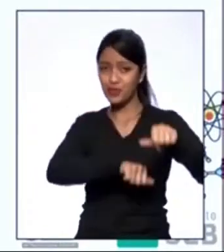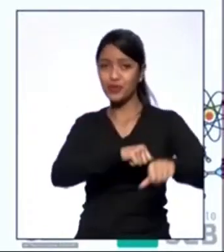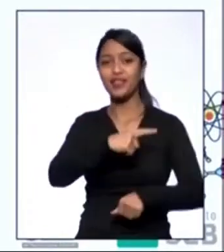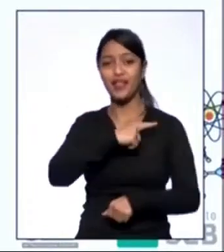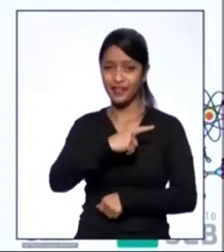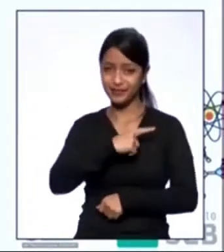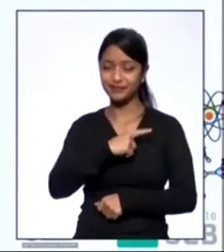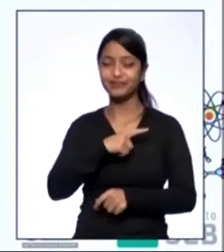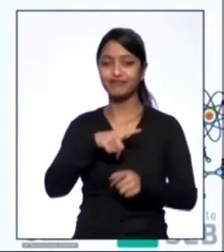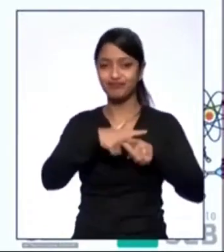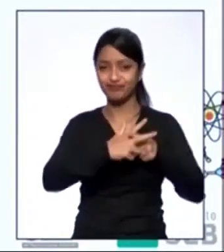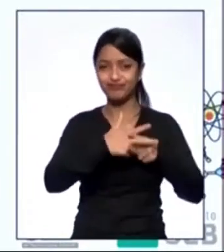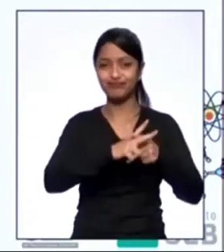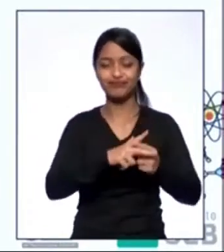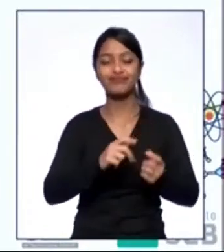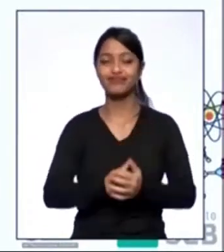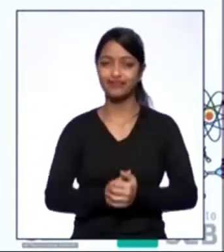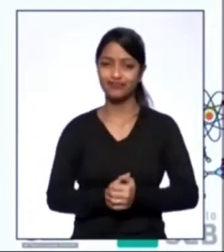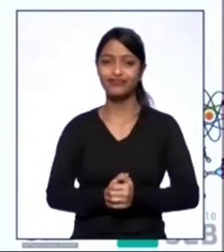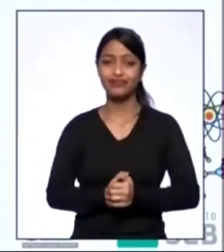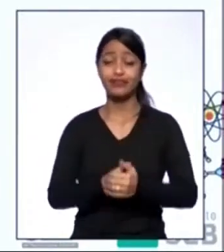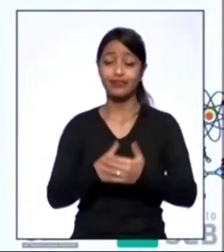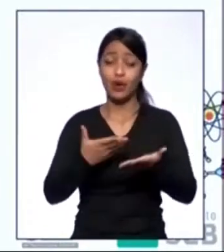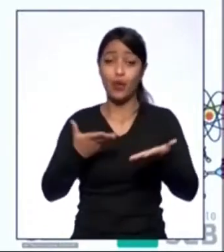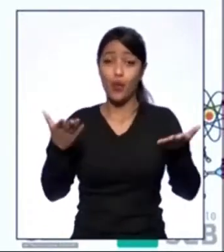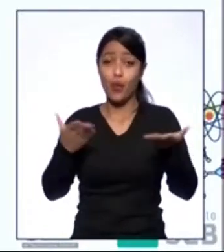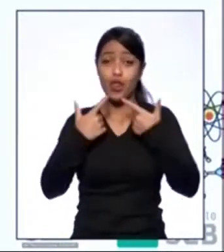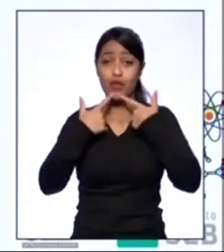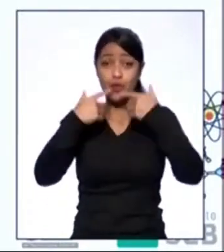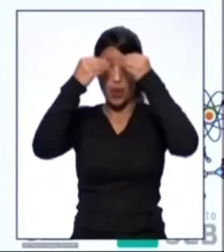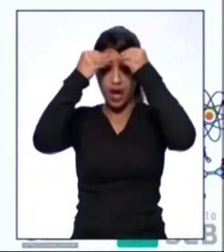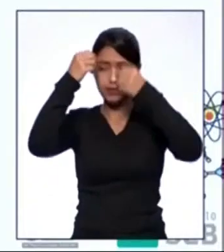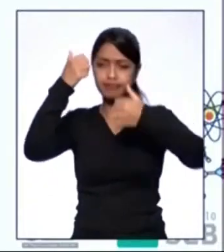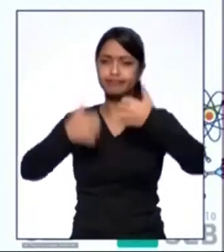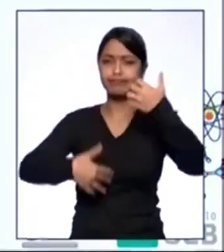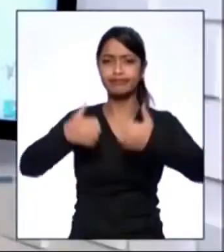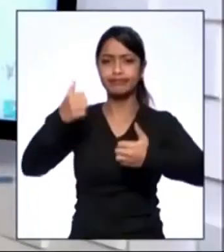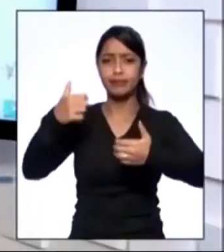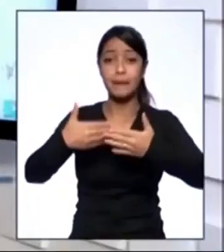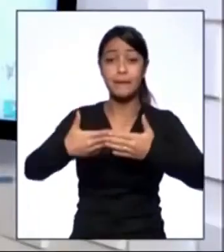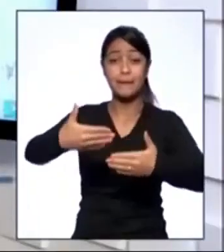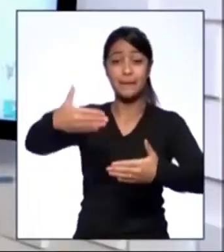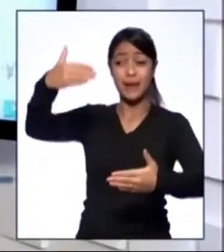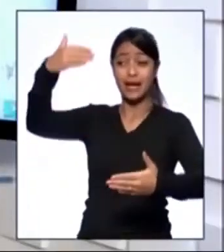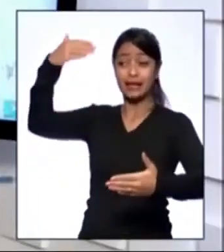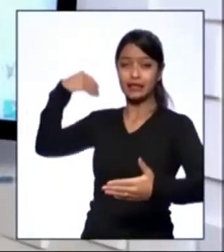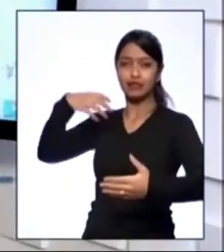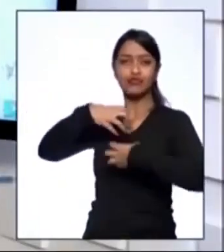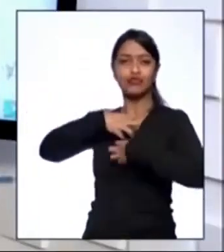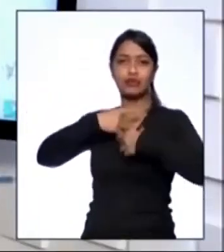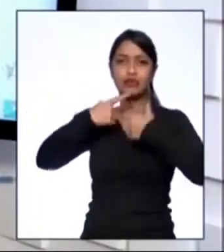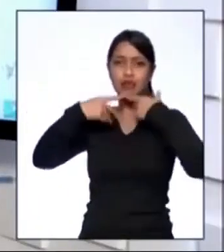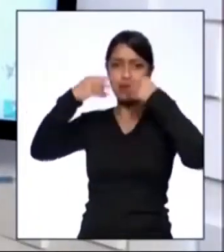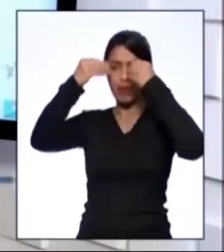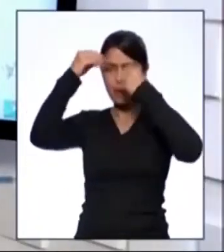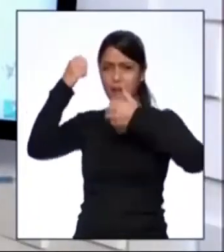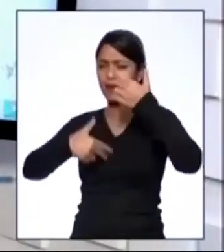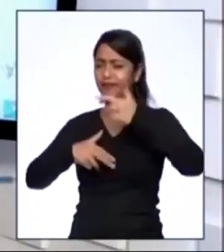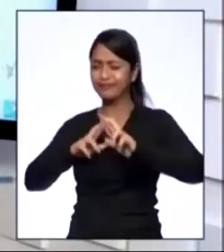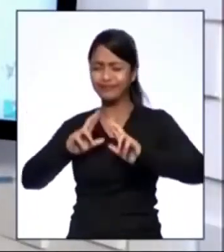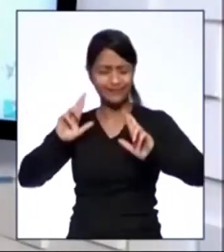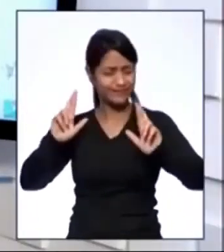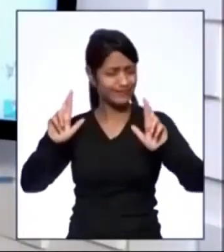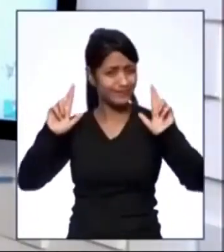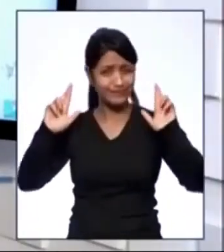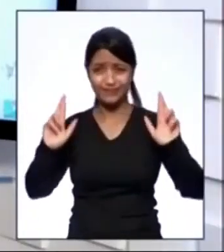comportamento de linguagem das pessoas de hoje é totalmente diferente do passado. Não tem como, gente. Pega lá o